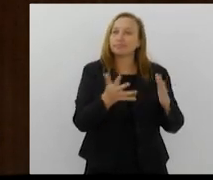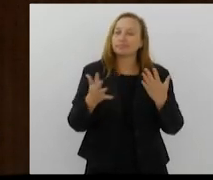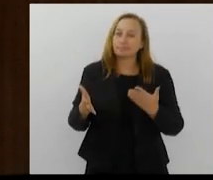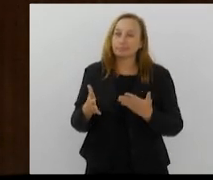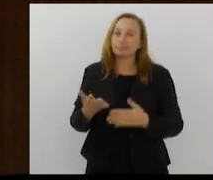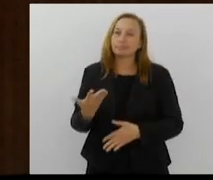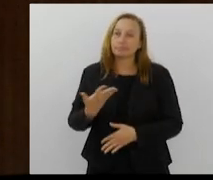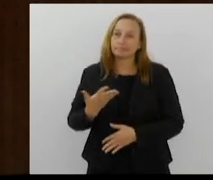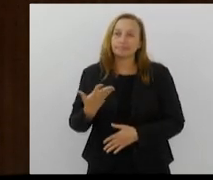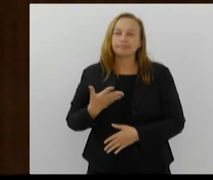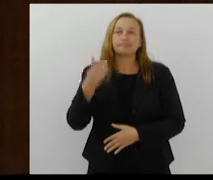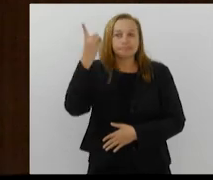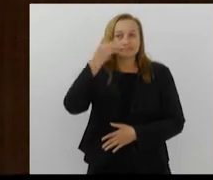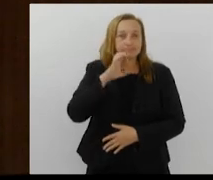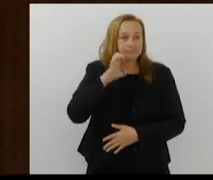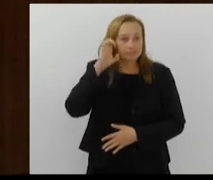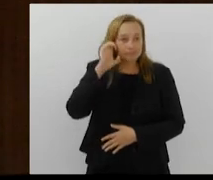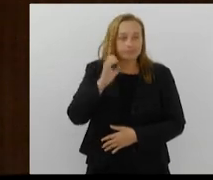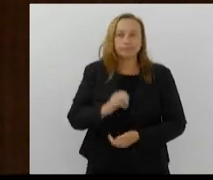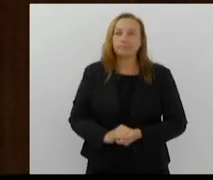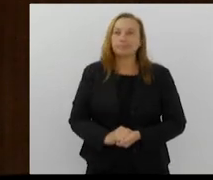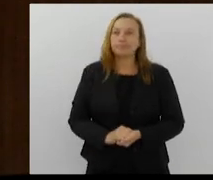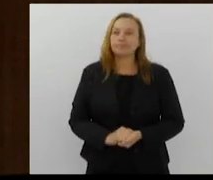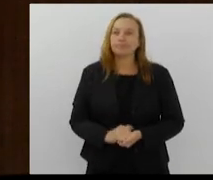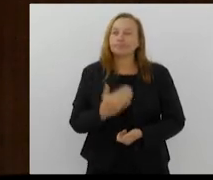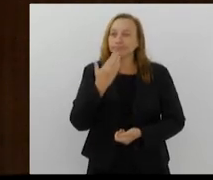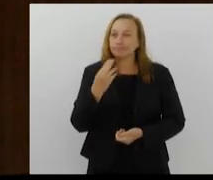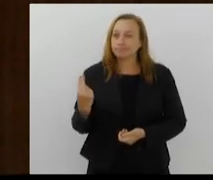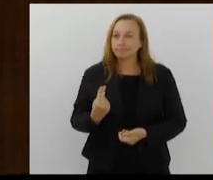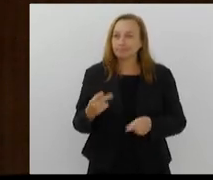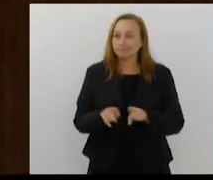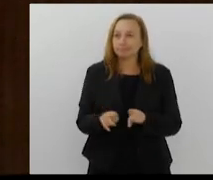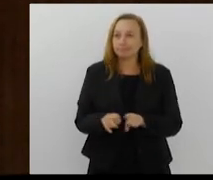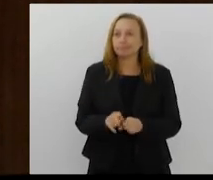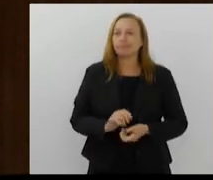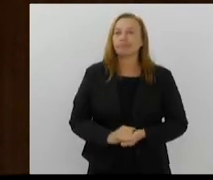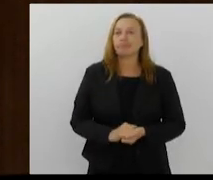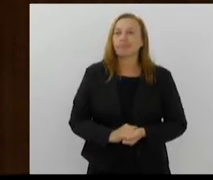muito minha amiga deputada Élica Takimoto e solicitar coautoria também.